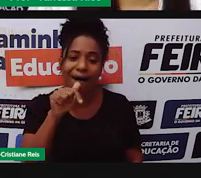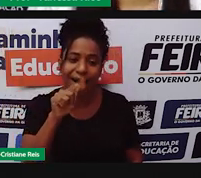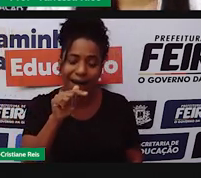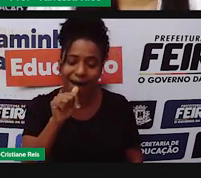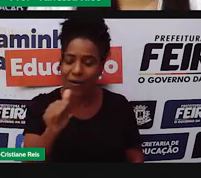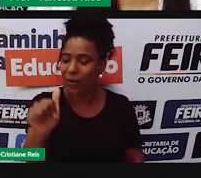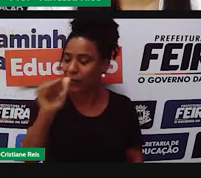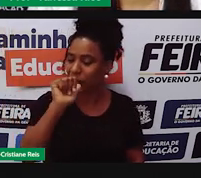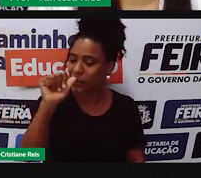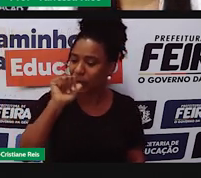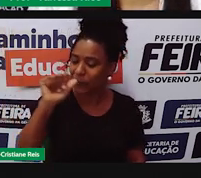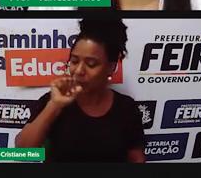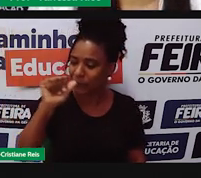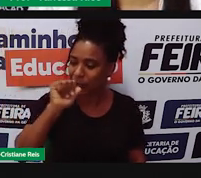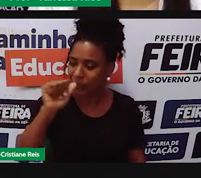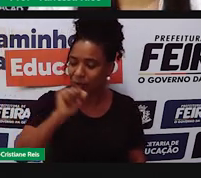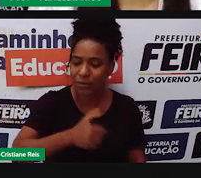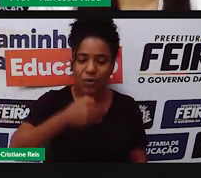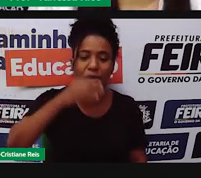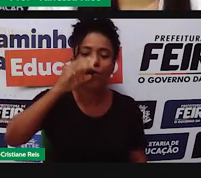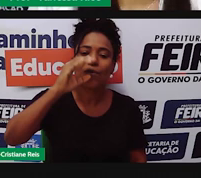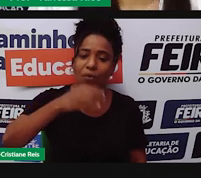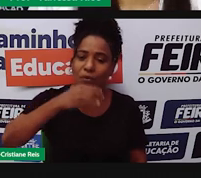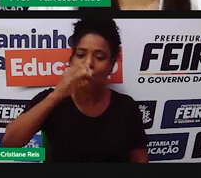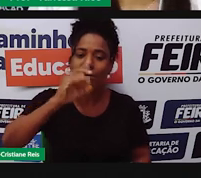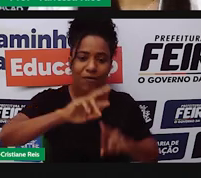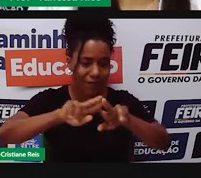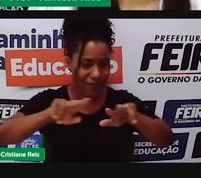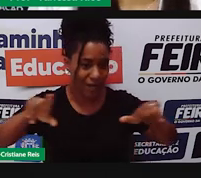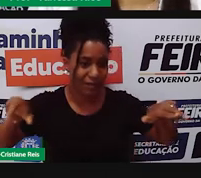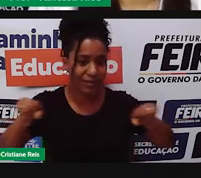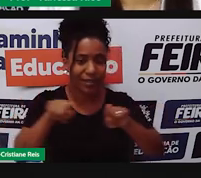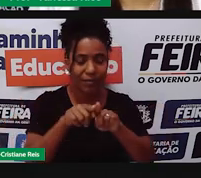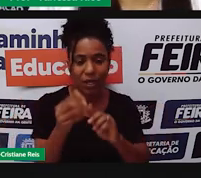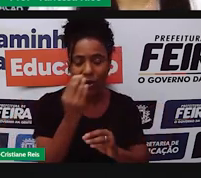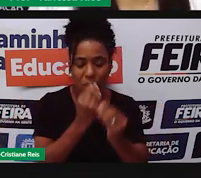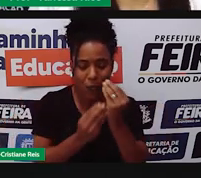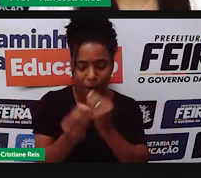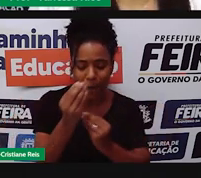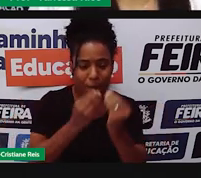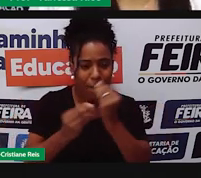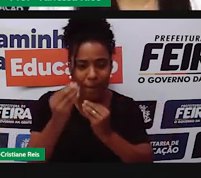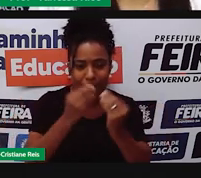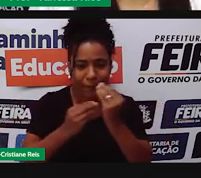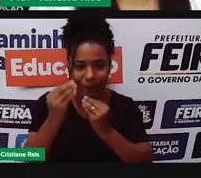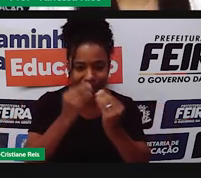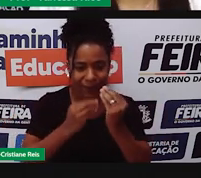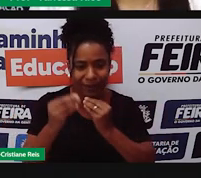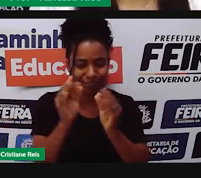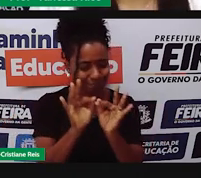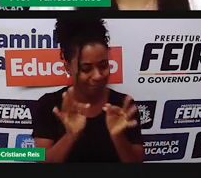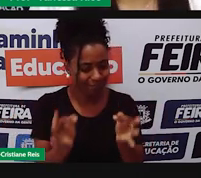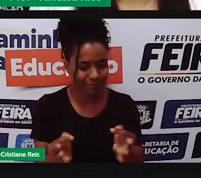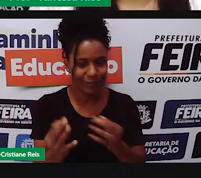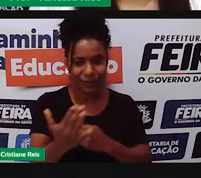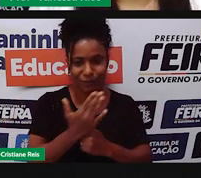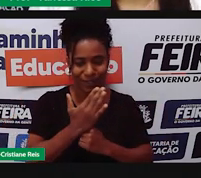o se expor ao sol aí não se torne algo ruim e prejudicial para sua vida.